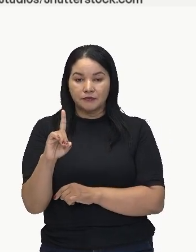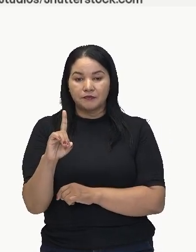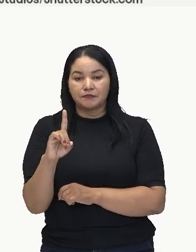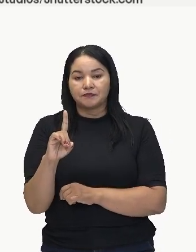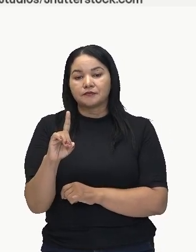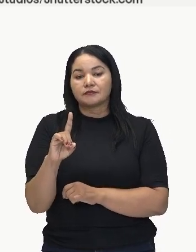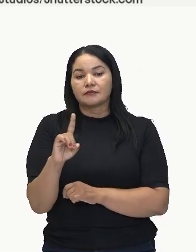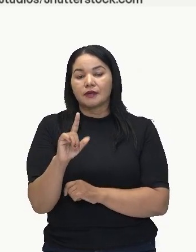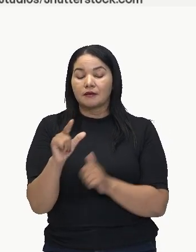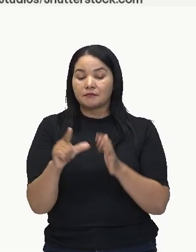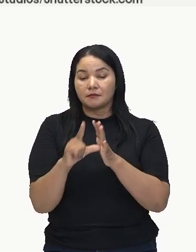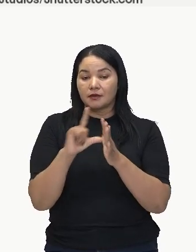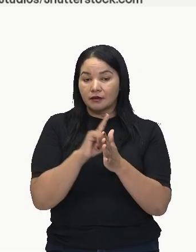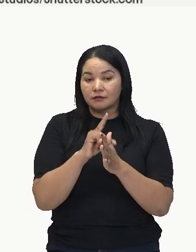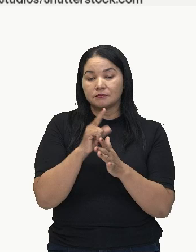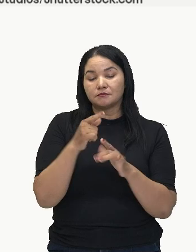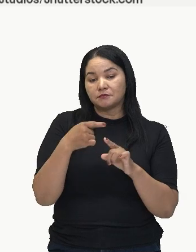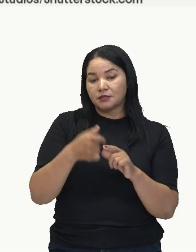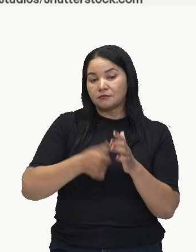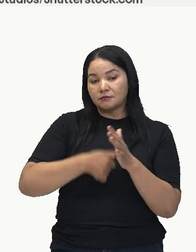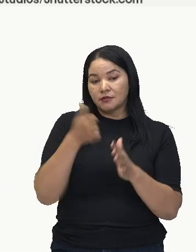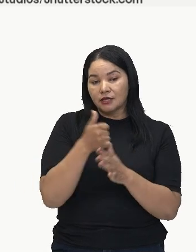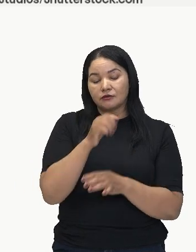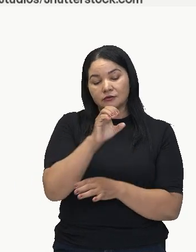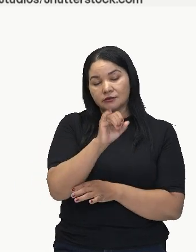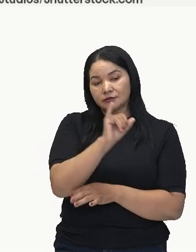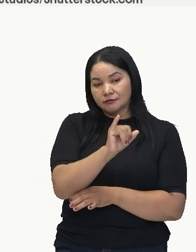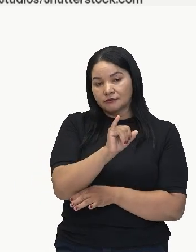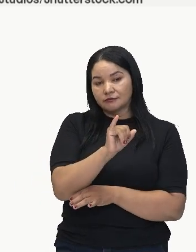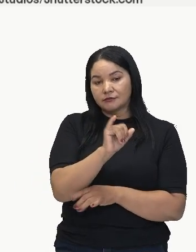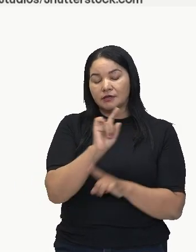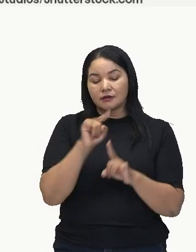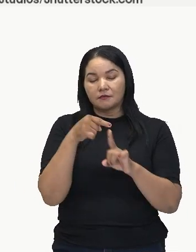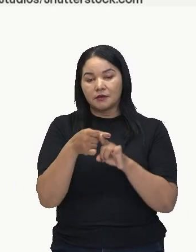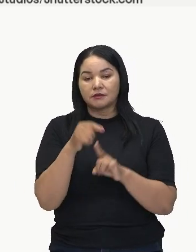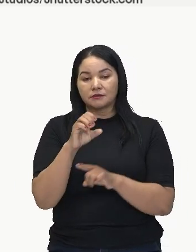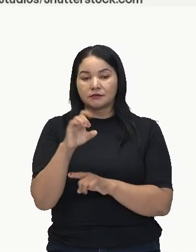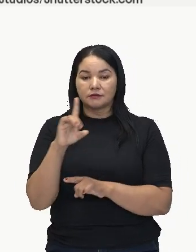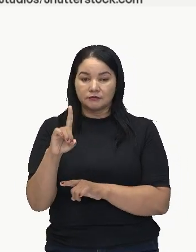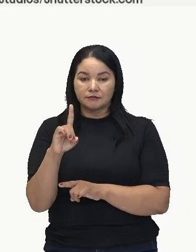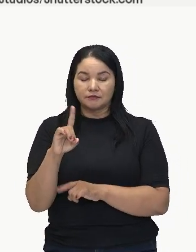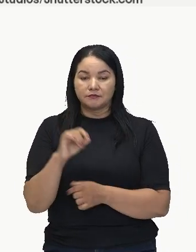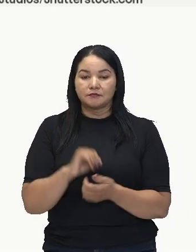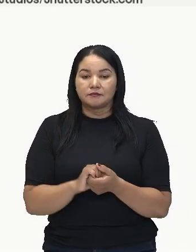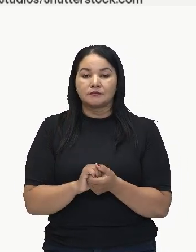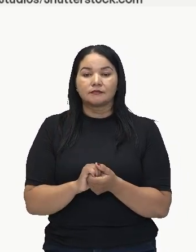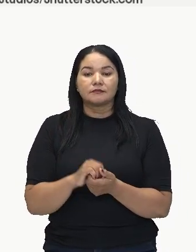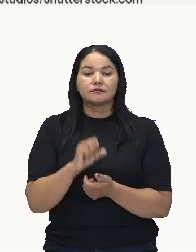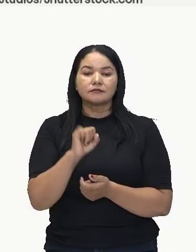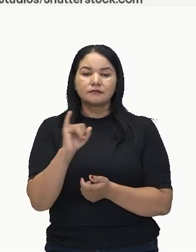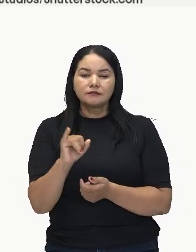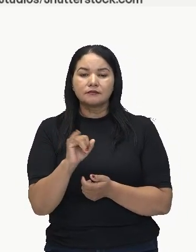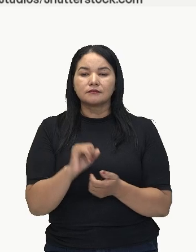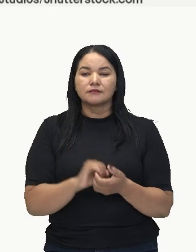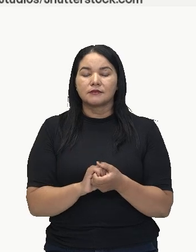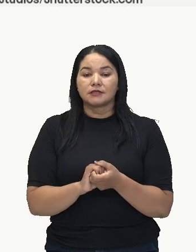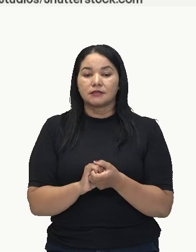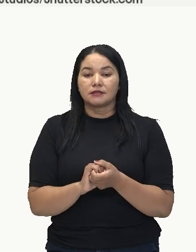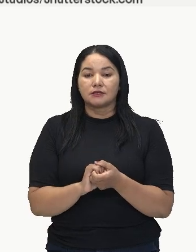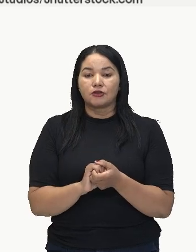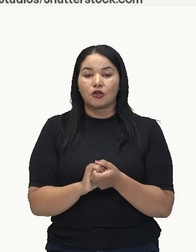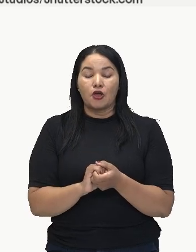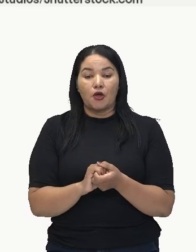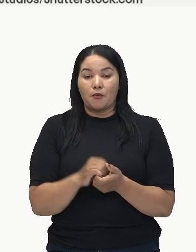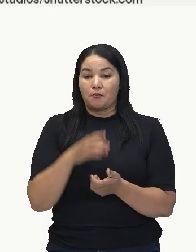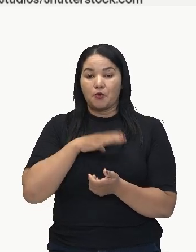vem primeiro é o indireto, tá bom? Alejandro me lo lê sempre. Aqui causa, sim, um determinado pânico, porque na língua portuguesa não